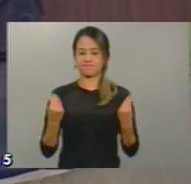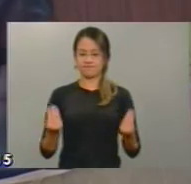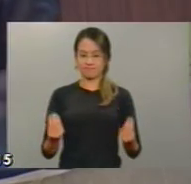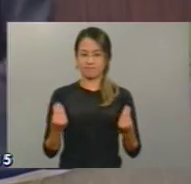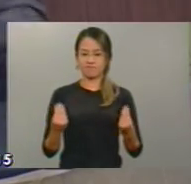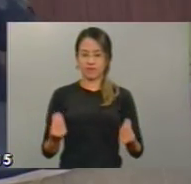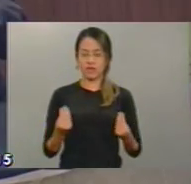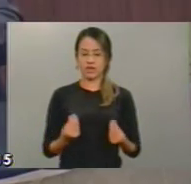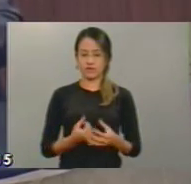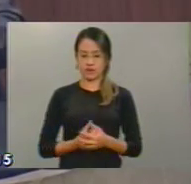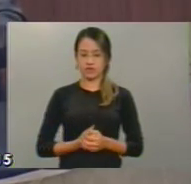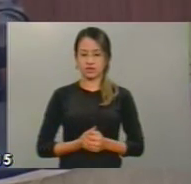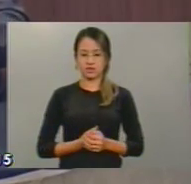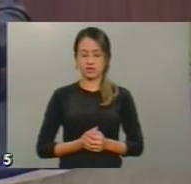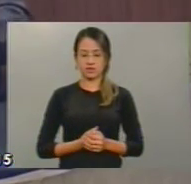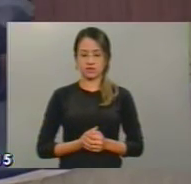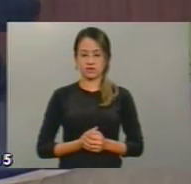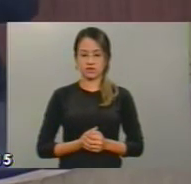preocupação. Foi